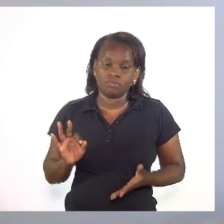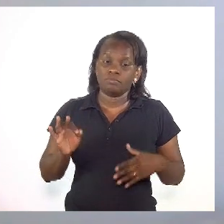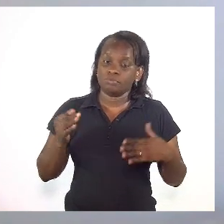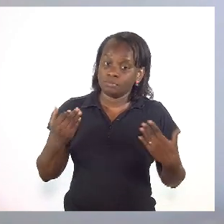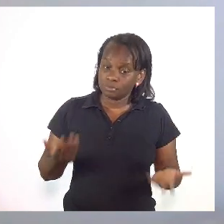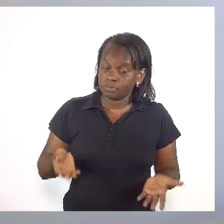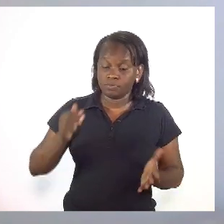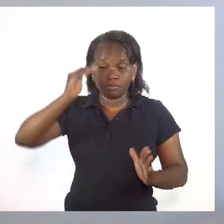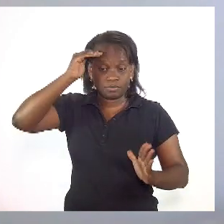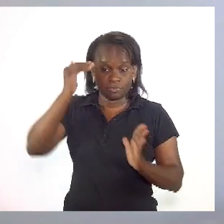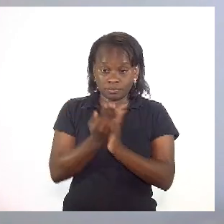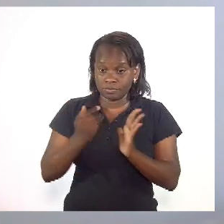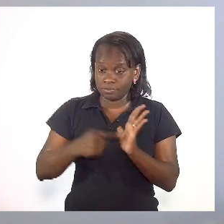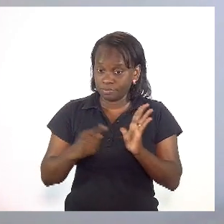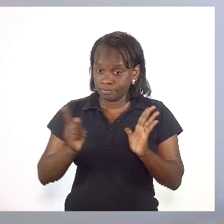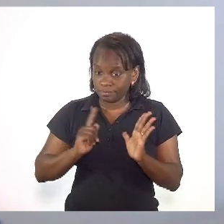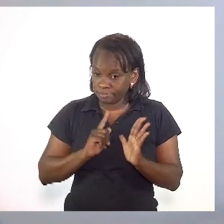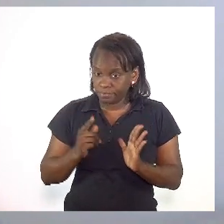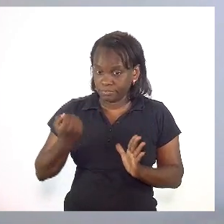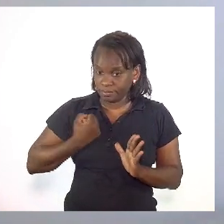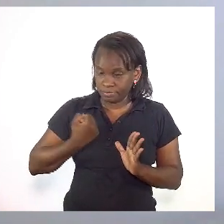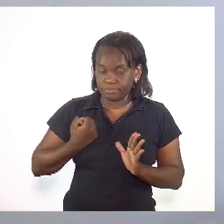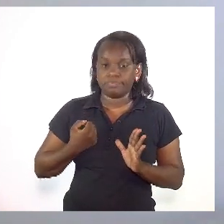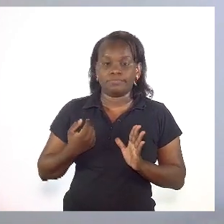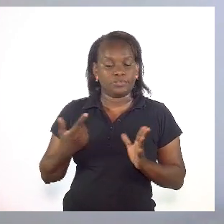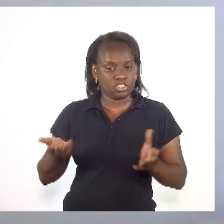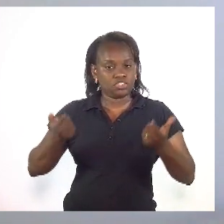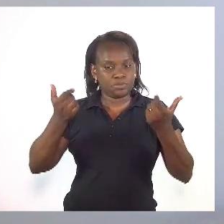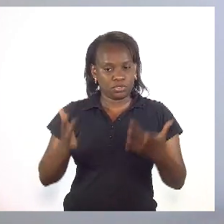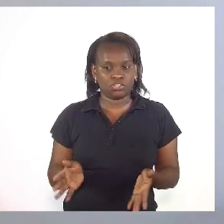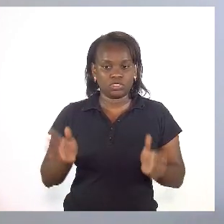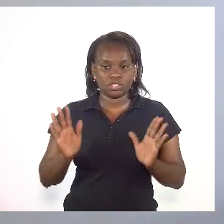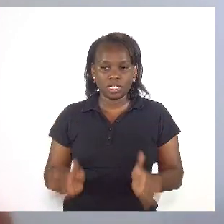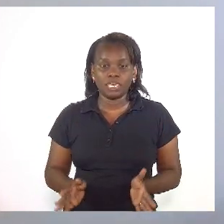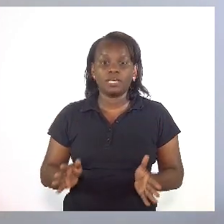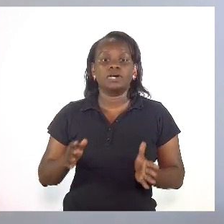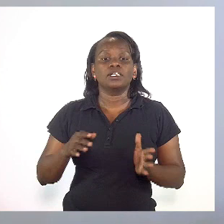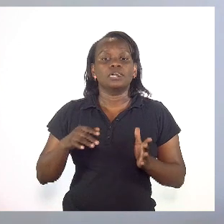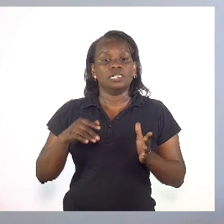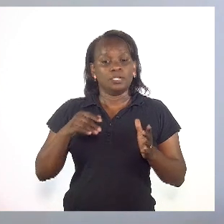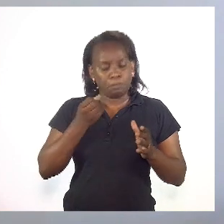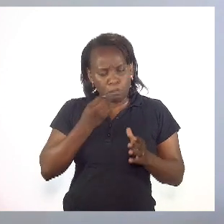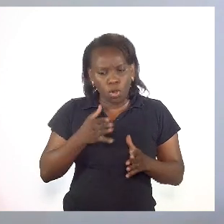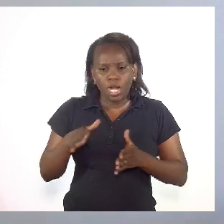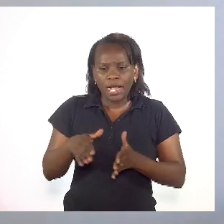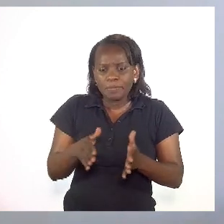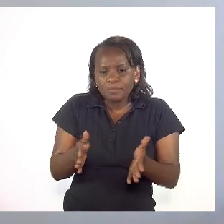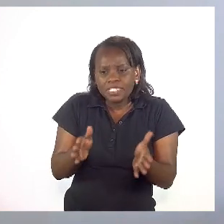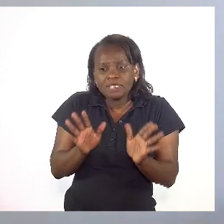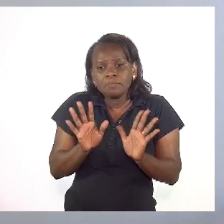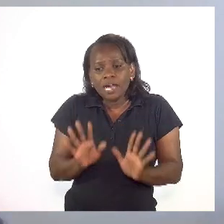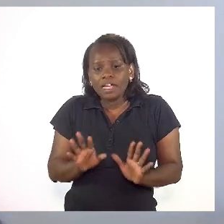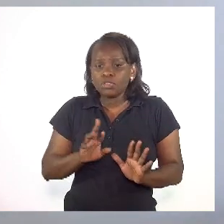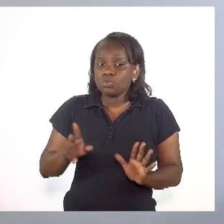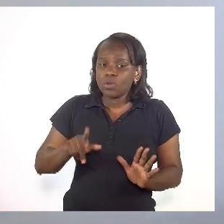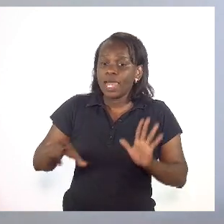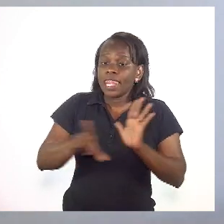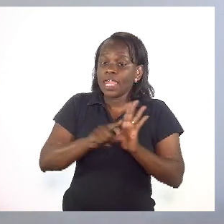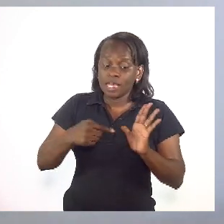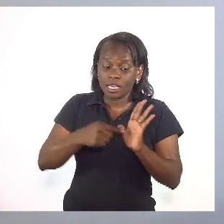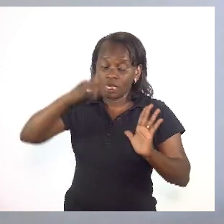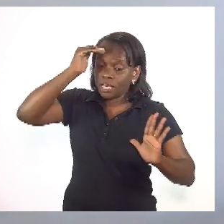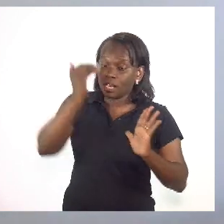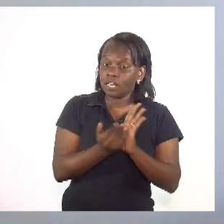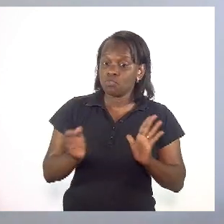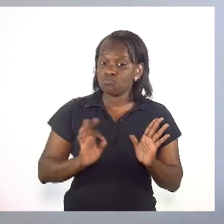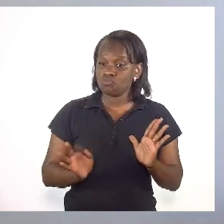Quanto ao não cumprimento desse índice, como já foi dito aqui, seguir um bom caminho não tem relação em seguir o que a lei determina.